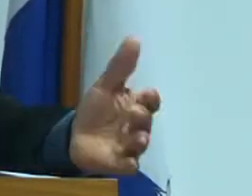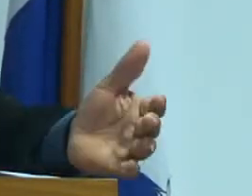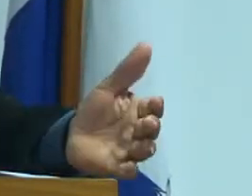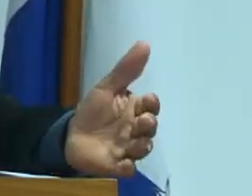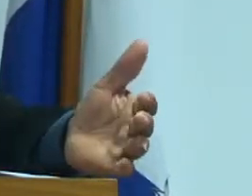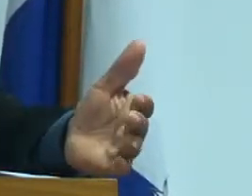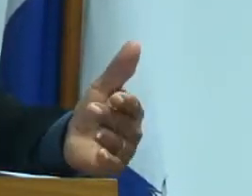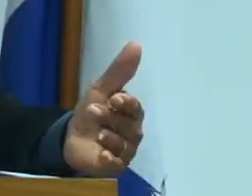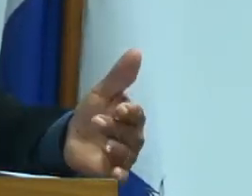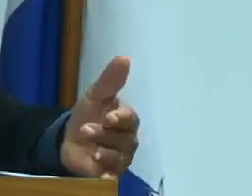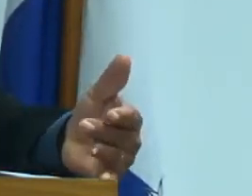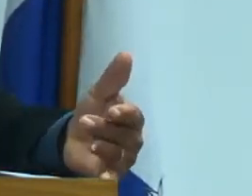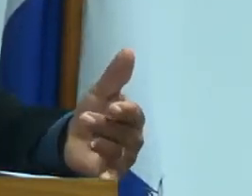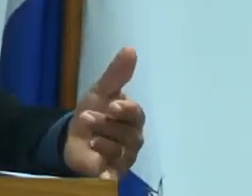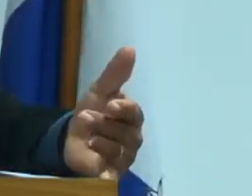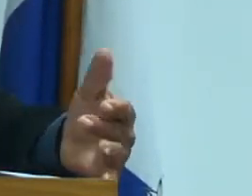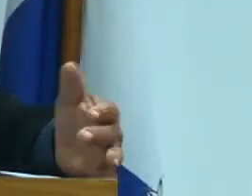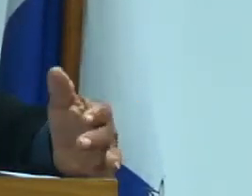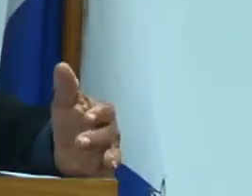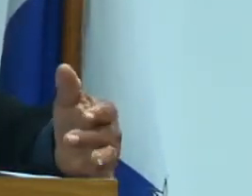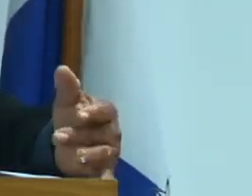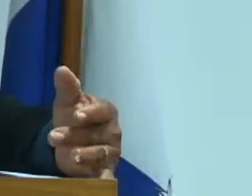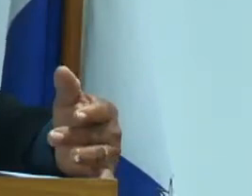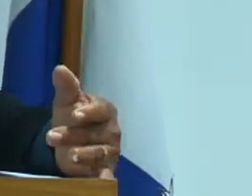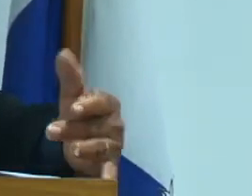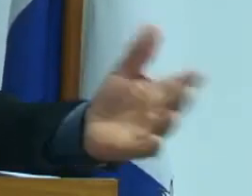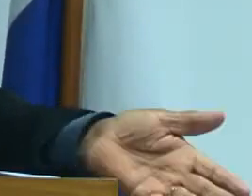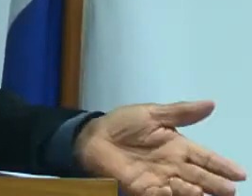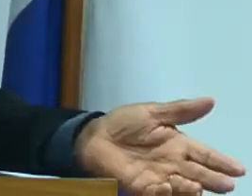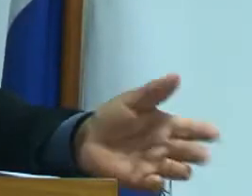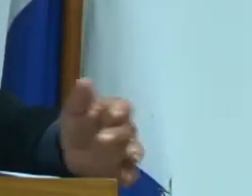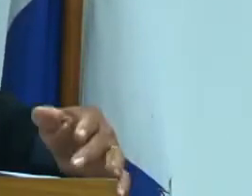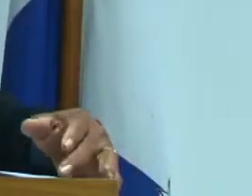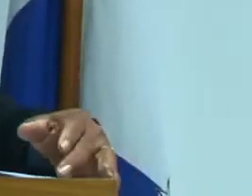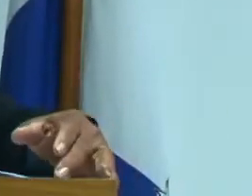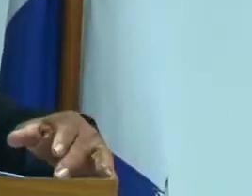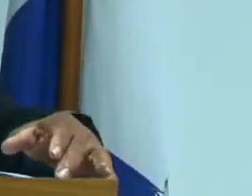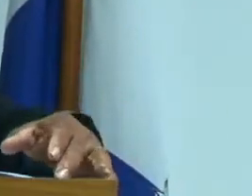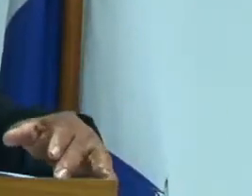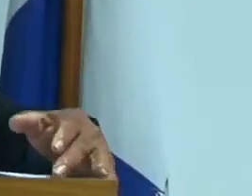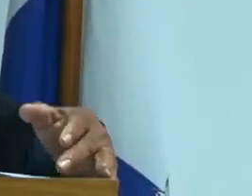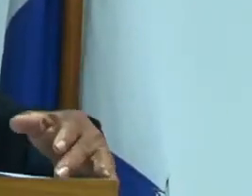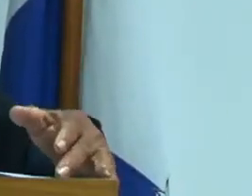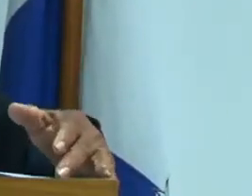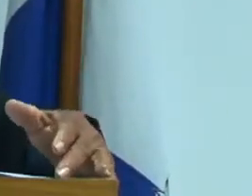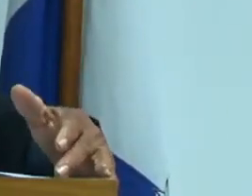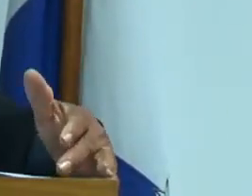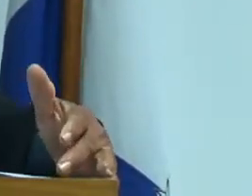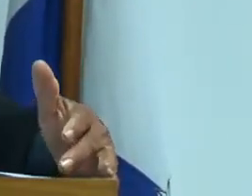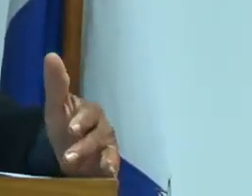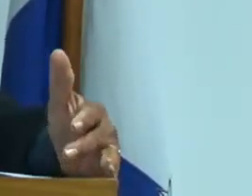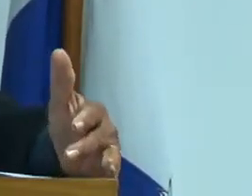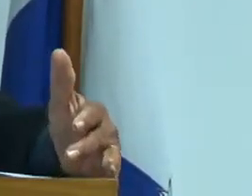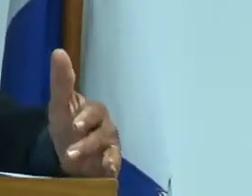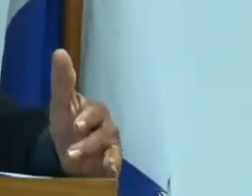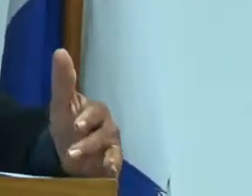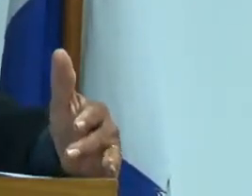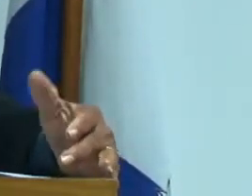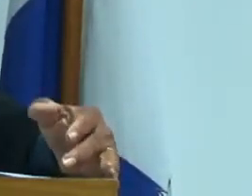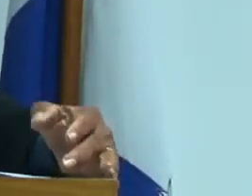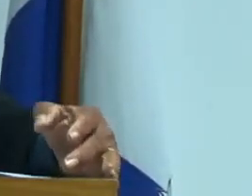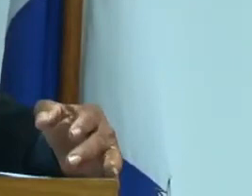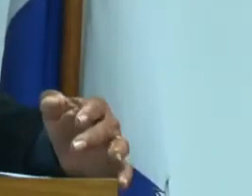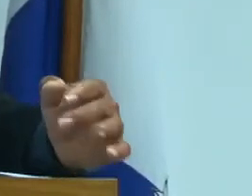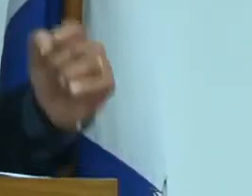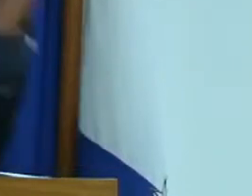às vezes, não sabe nem o que vai fazer mais. Que tira, daqui a pouco joga de novo, né? Tira, e o pior não é isso, que joga